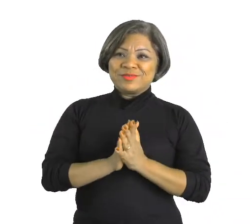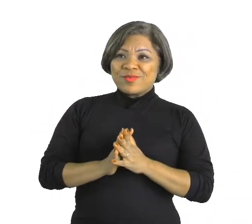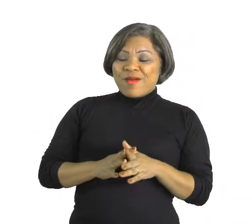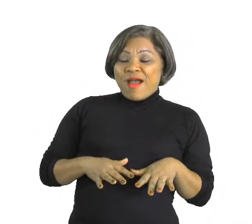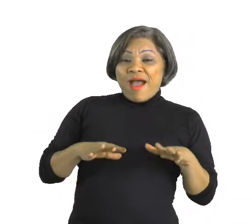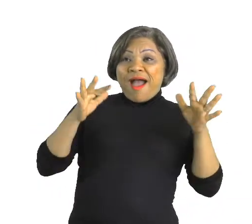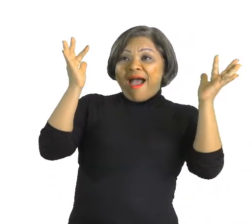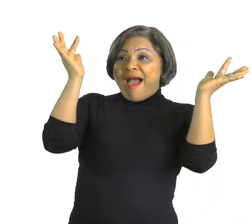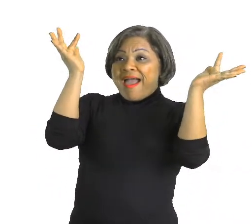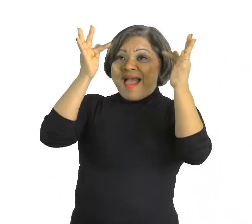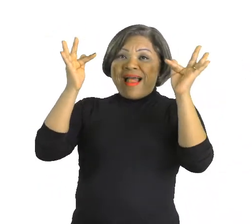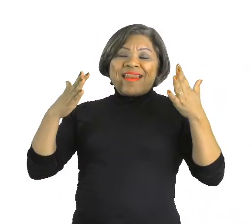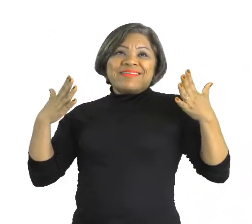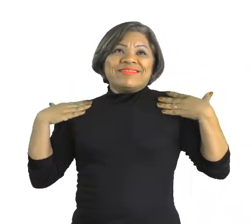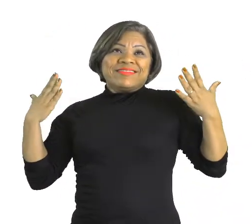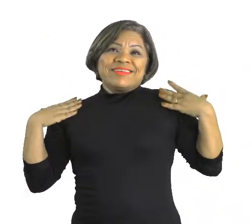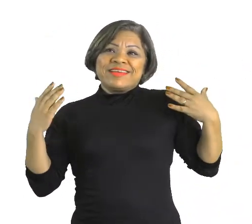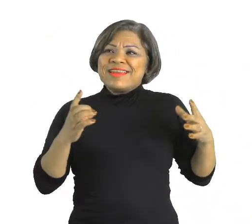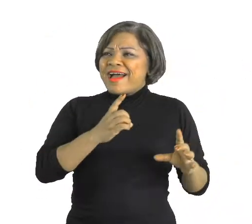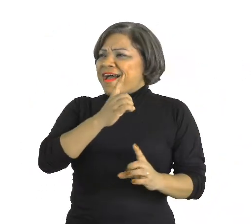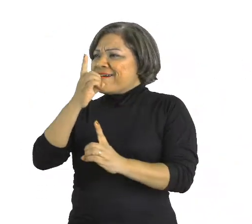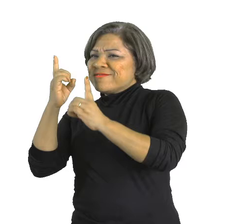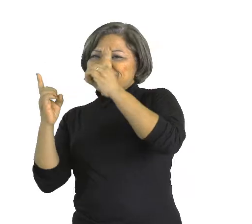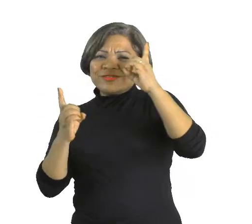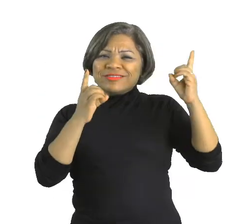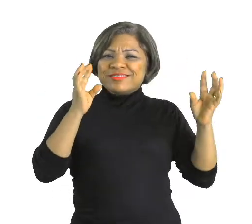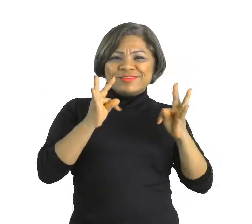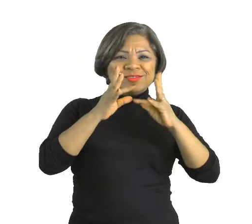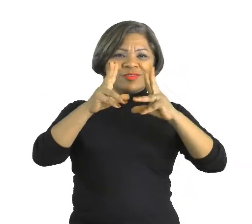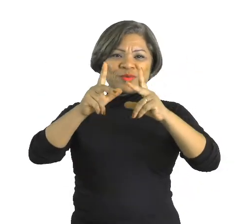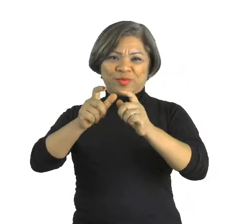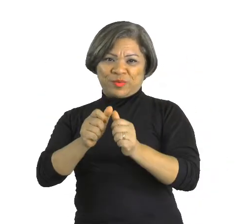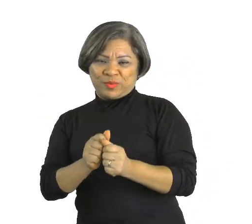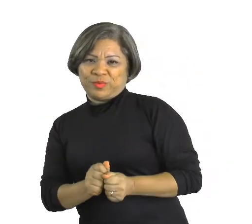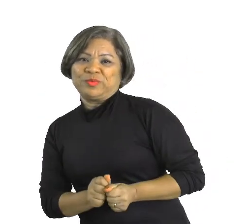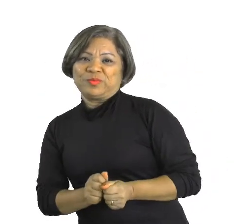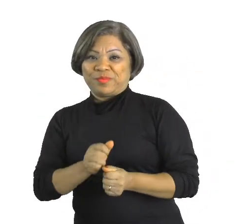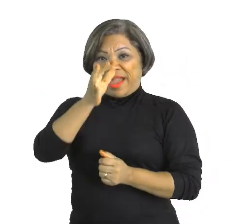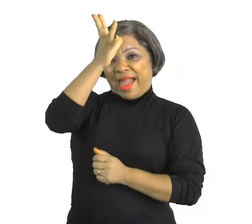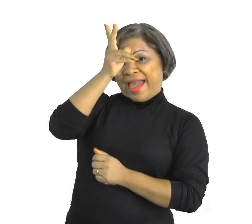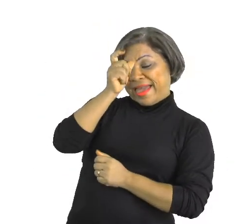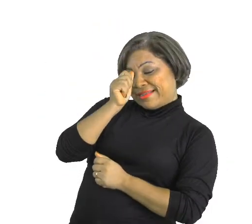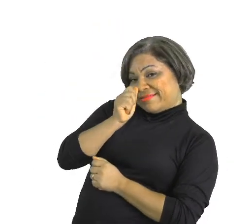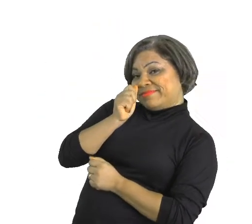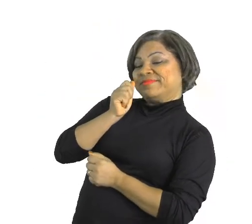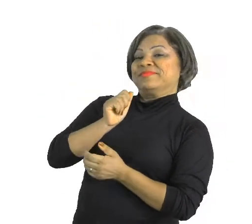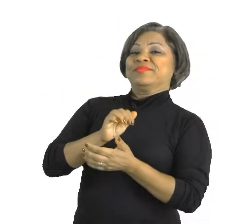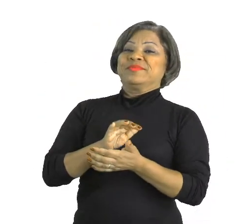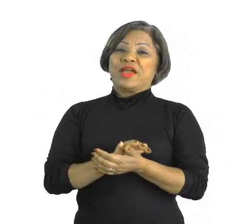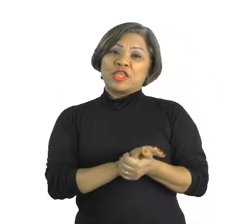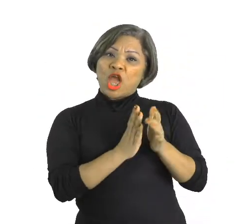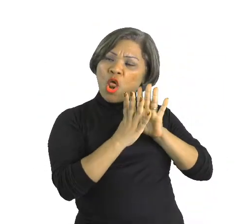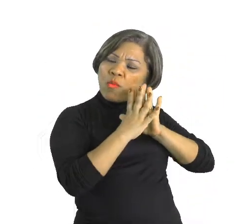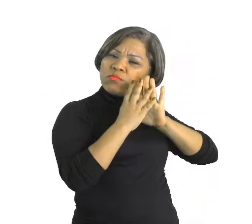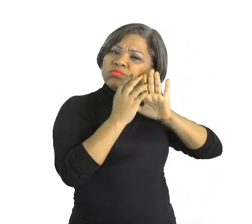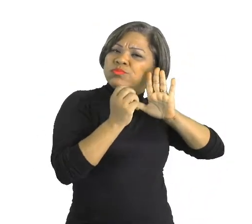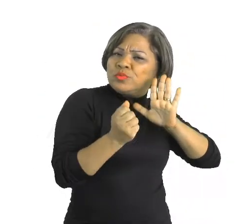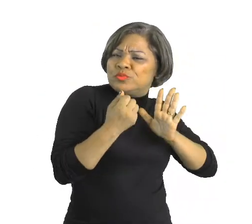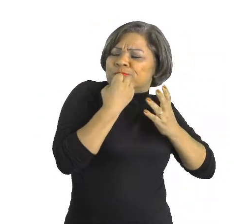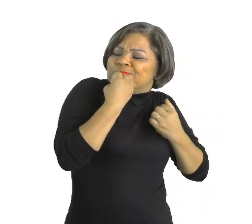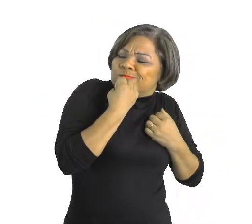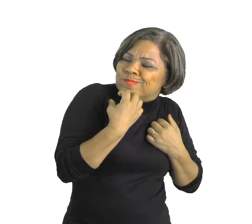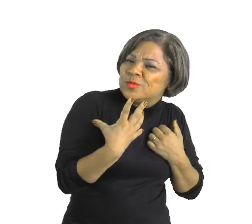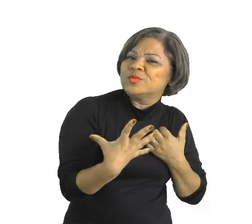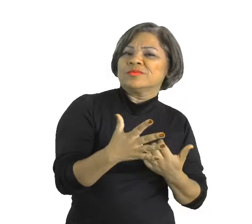todos. Pipoca era um modelo de bondade e muitíssimo prestativa. Ela